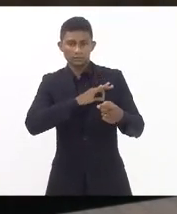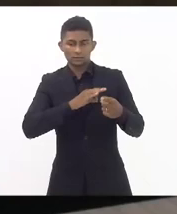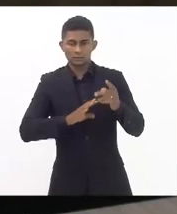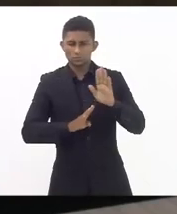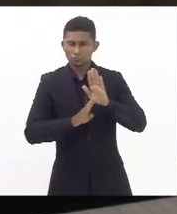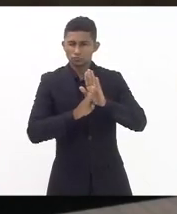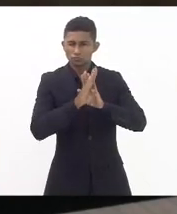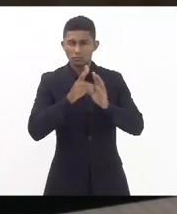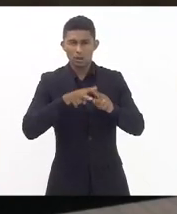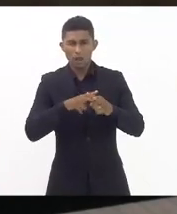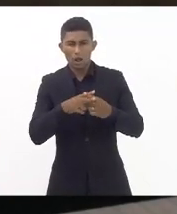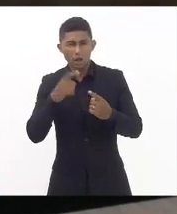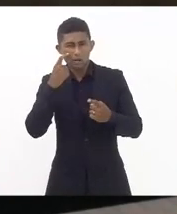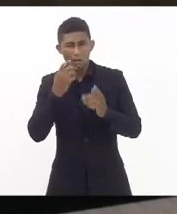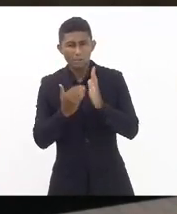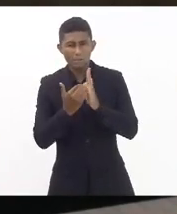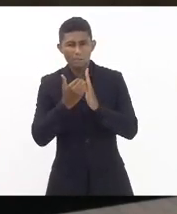depois